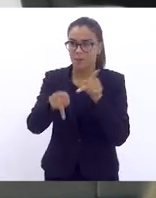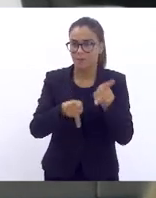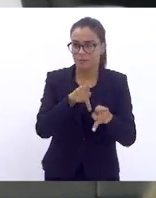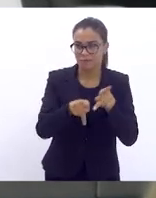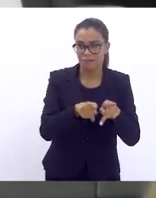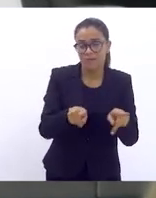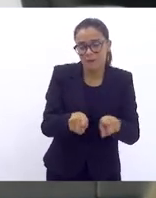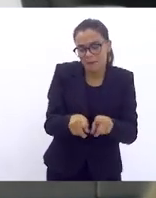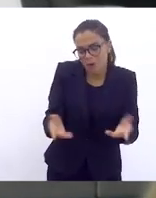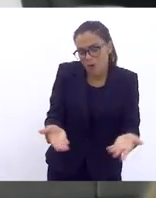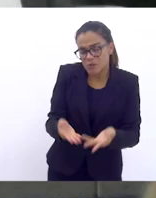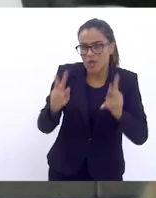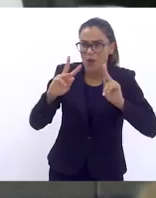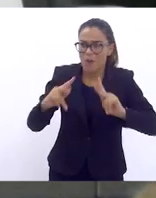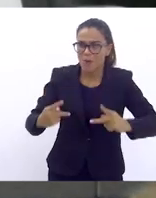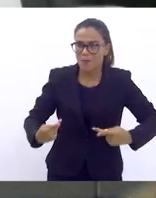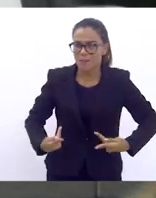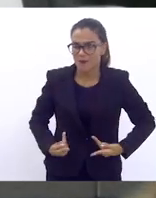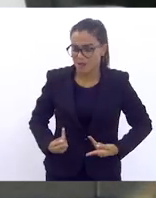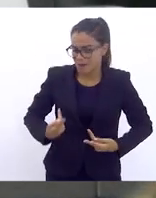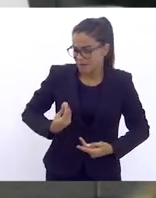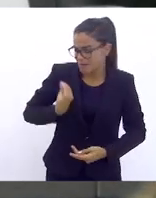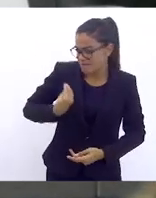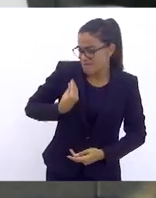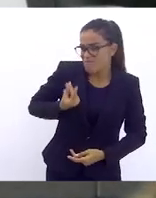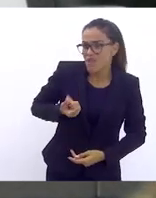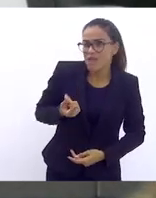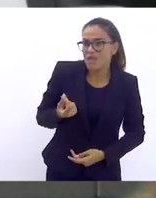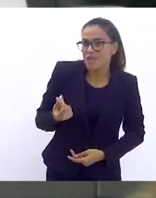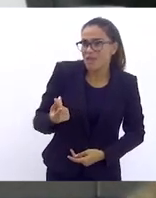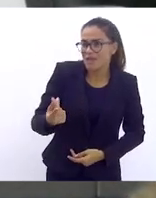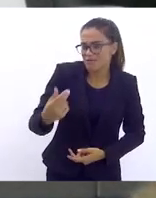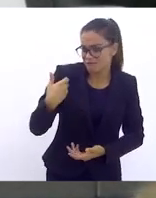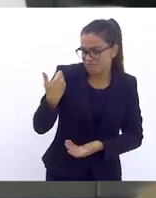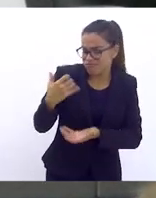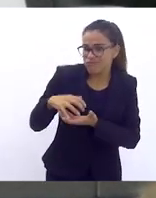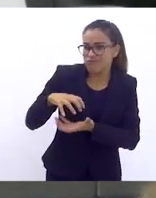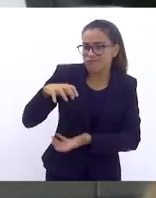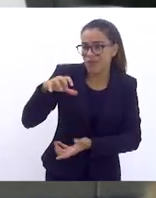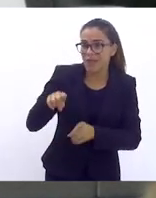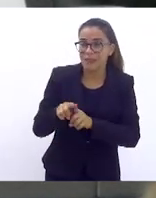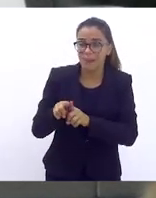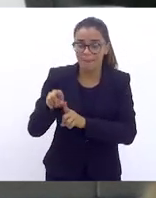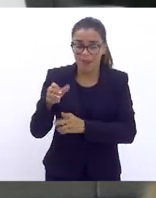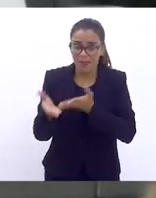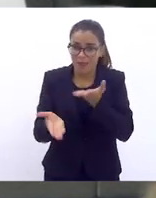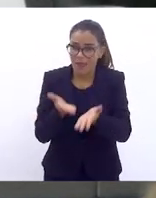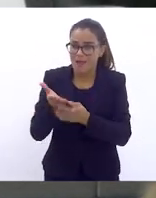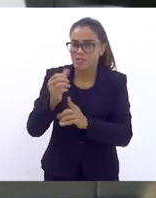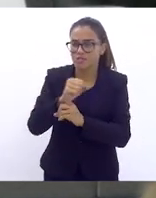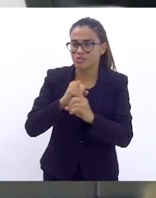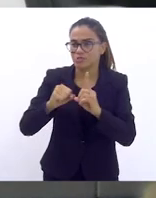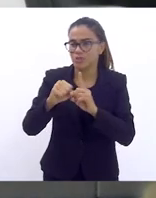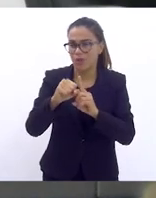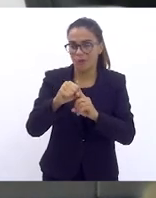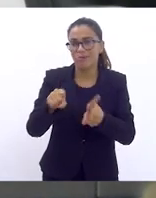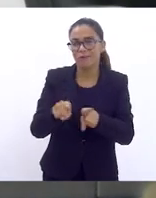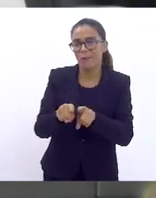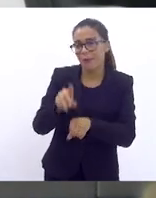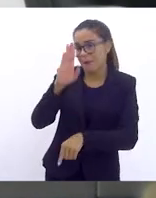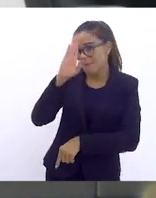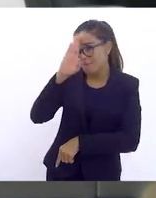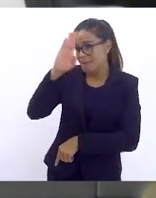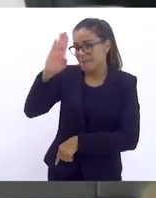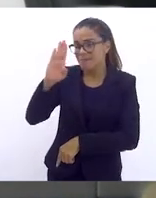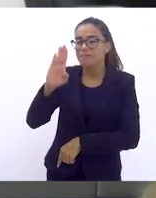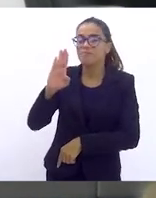humanidade hoje vive mais em função disso né A questão da Assistência Social também e a própria previdência